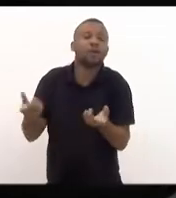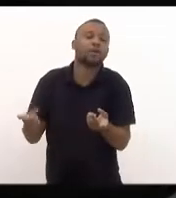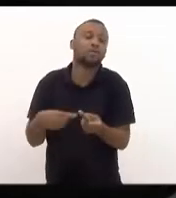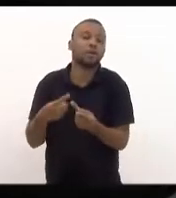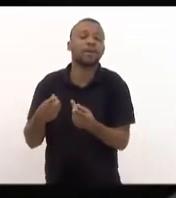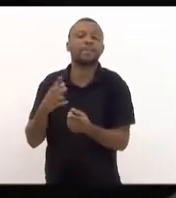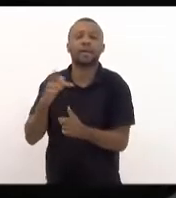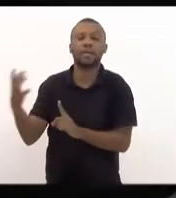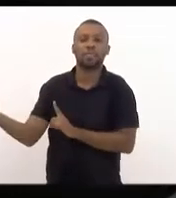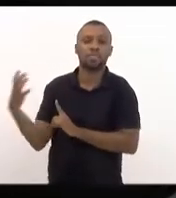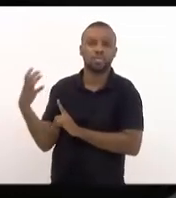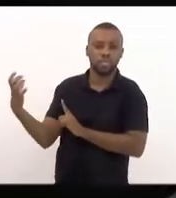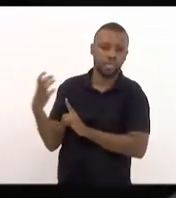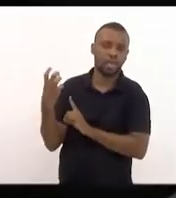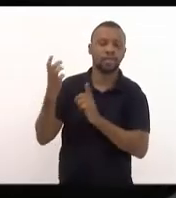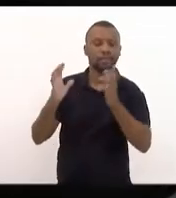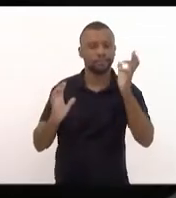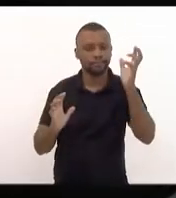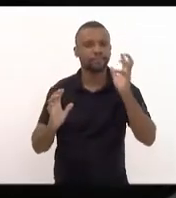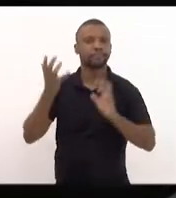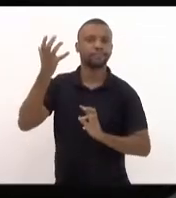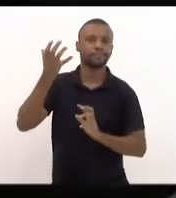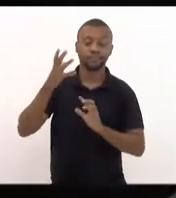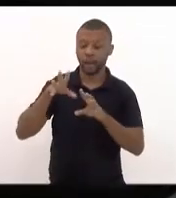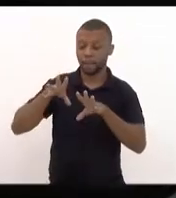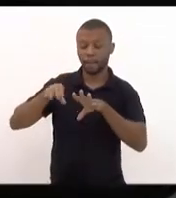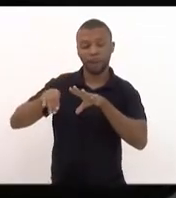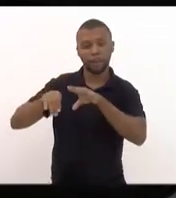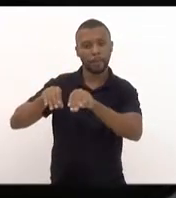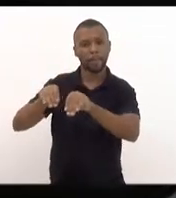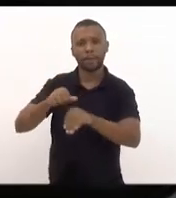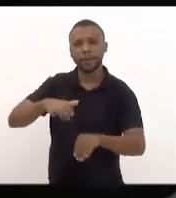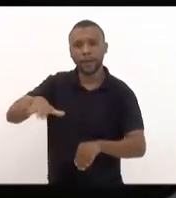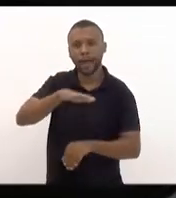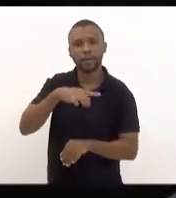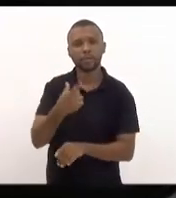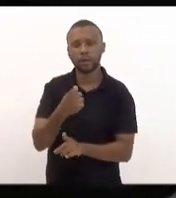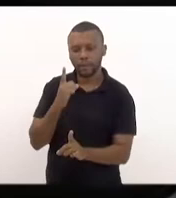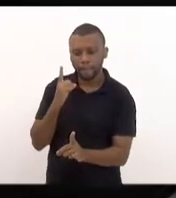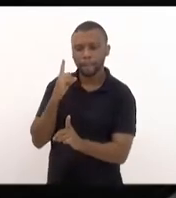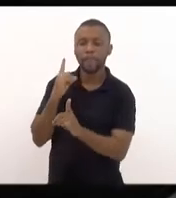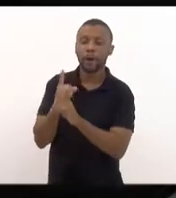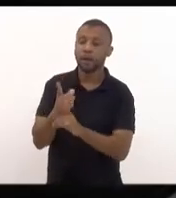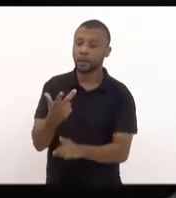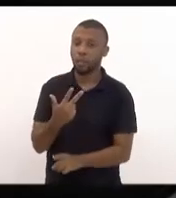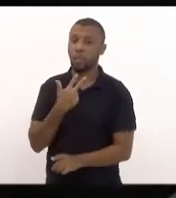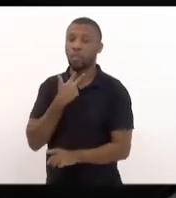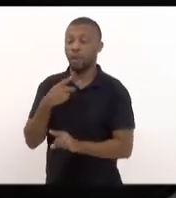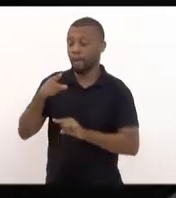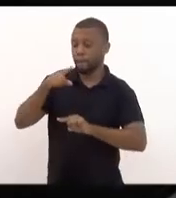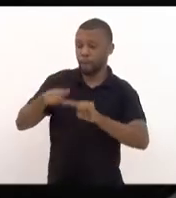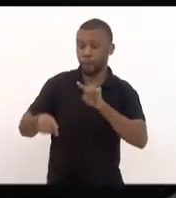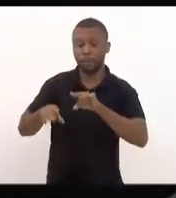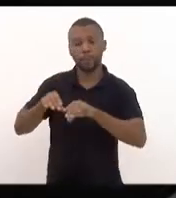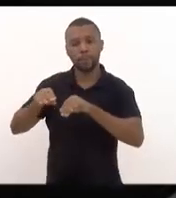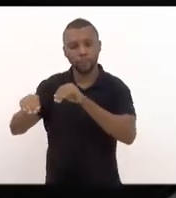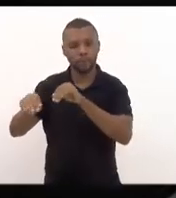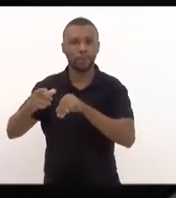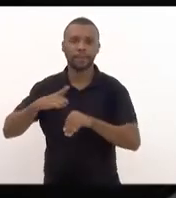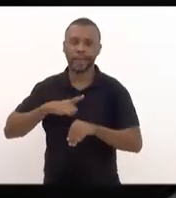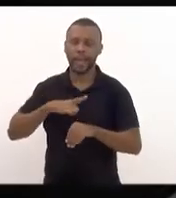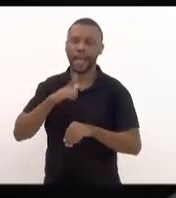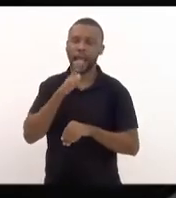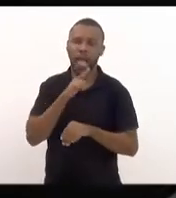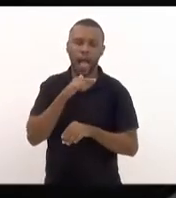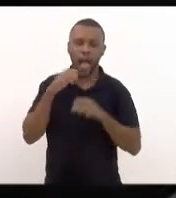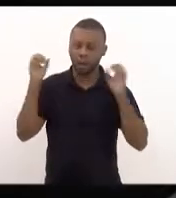numa eventualidade, a ocupação em áreas que a gente já diagnosticou que não tem que ser ocupadas, você vem as enchentes, vem os desabamentos e vem